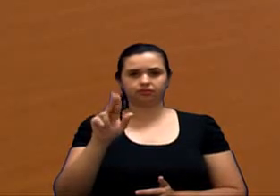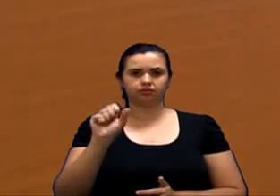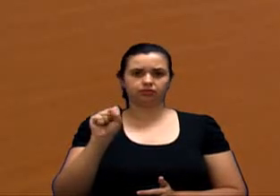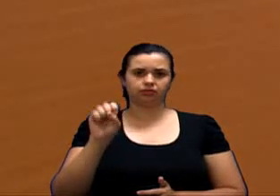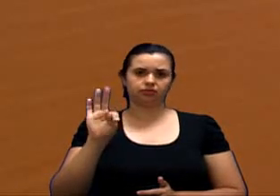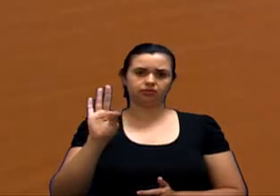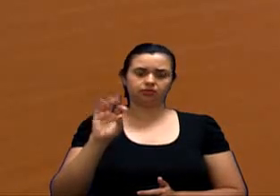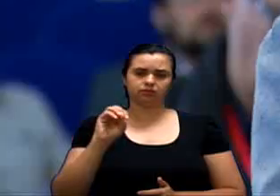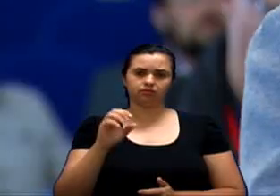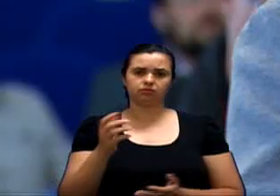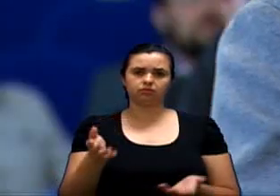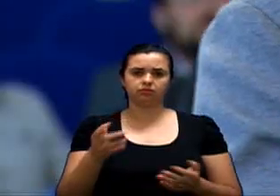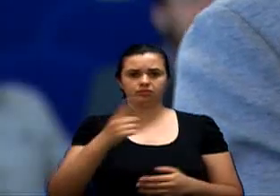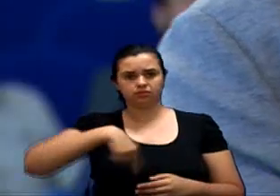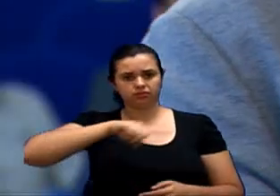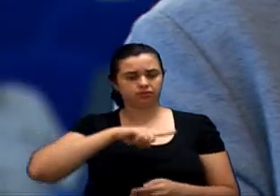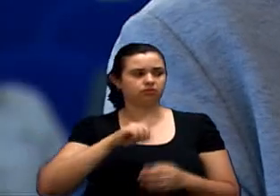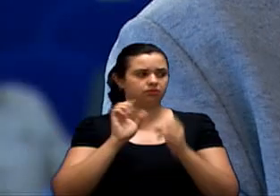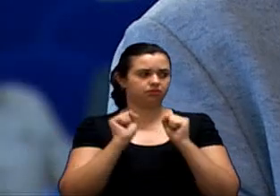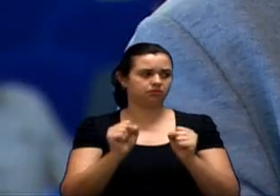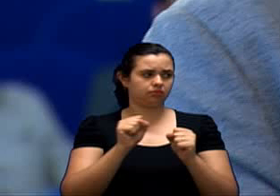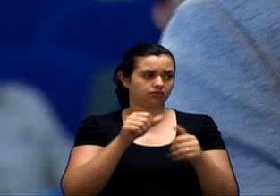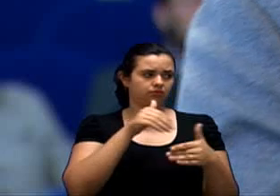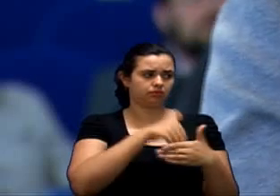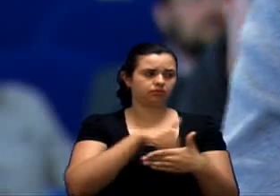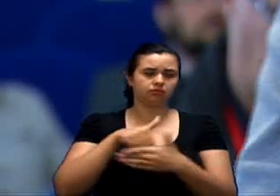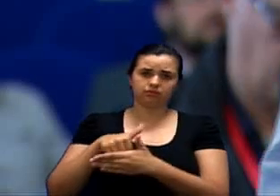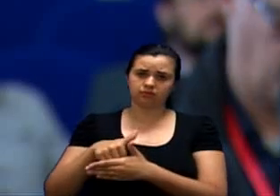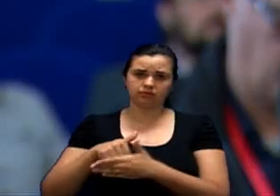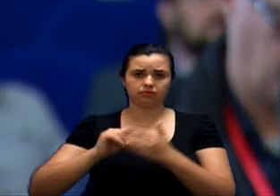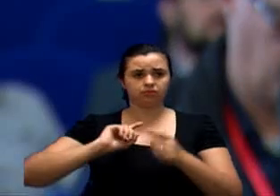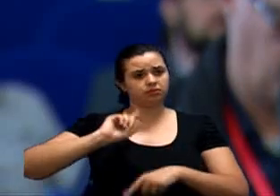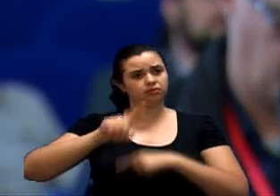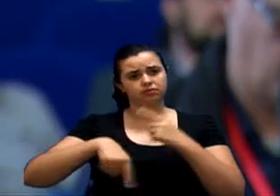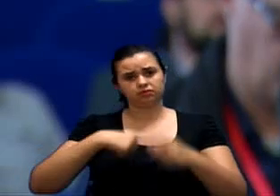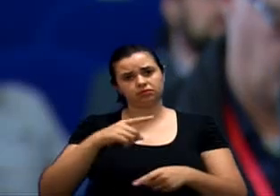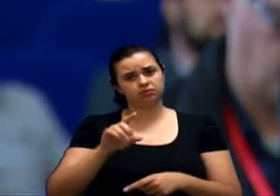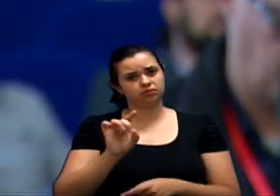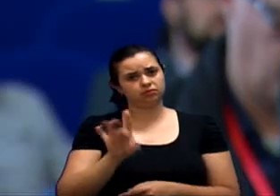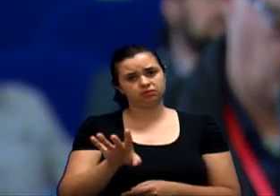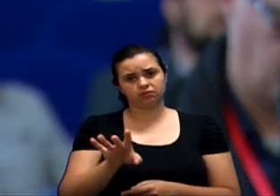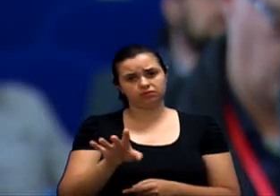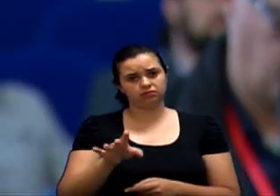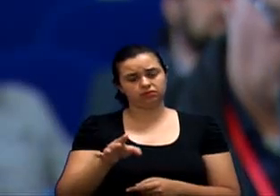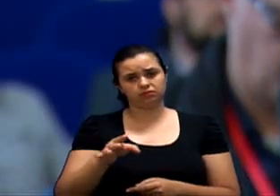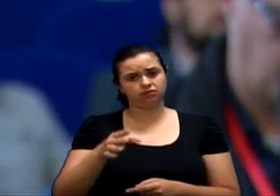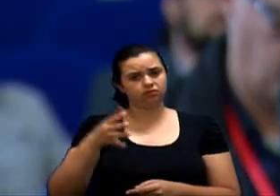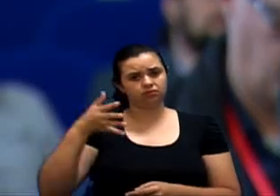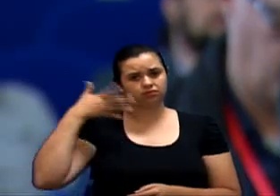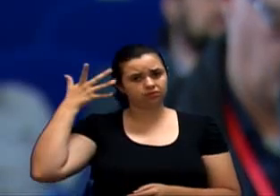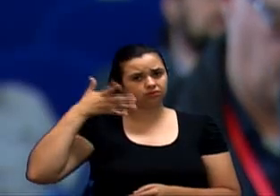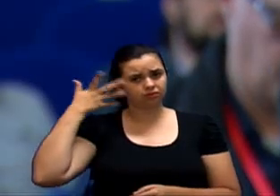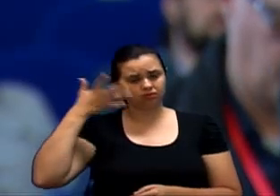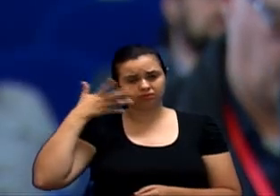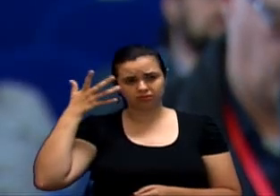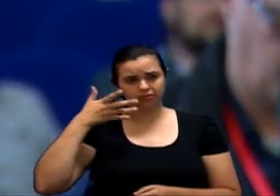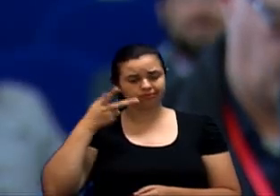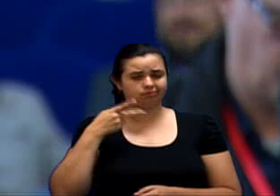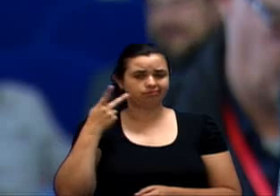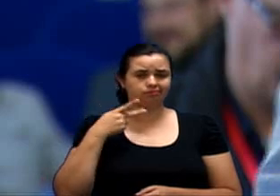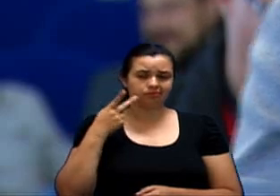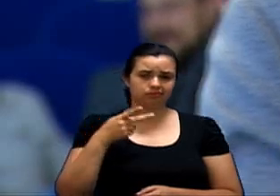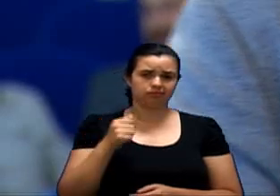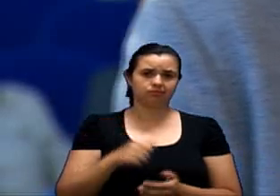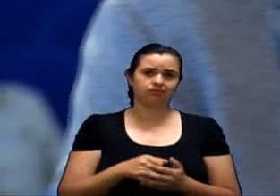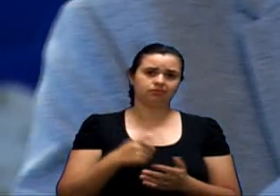que a gente possa fazer a votação, e agora daqui para frente vai ser só discurso político, só conversa fiada. É